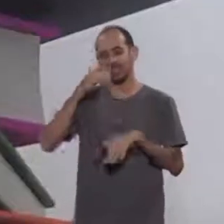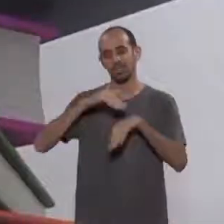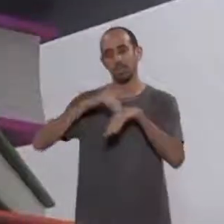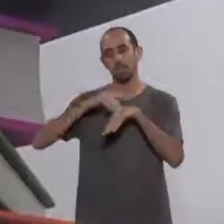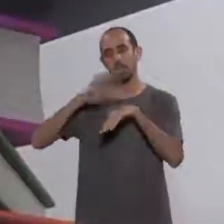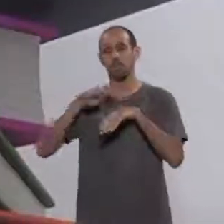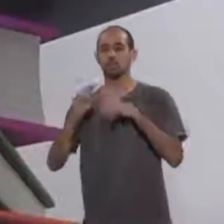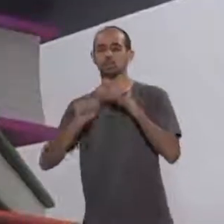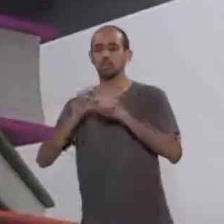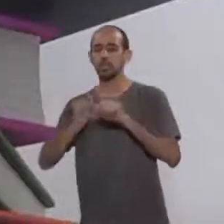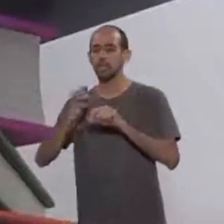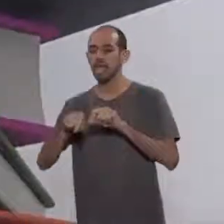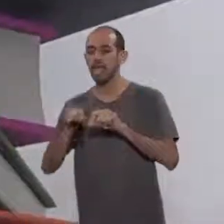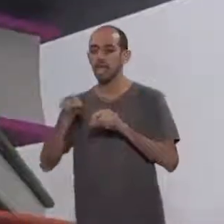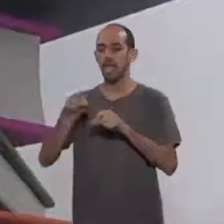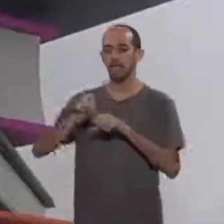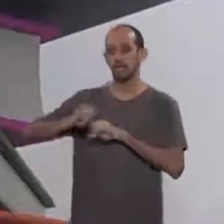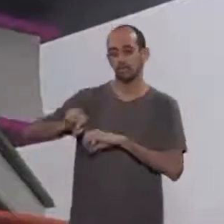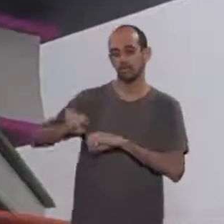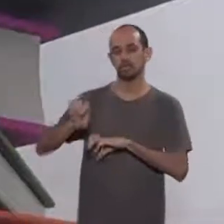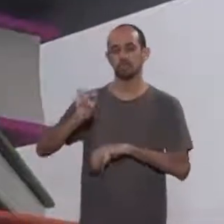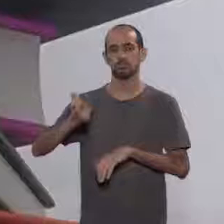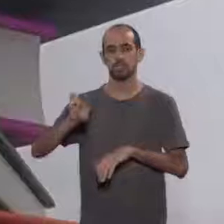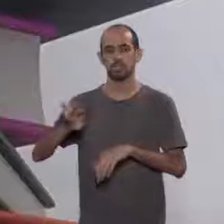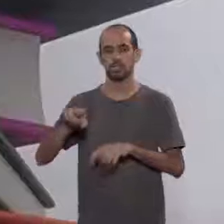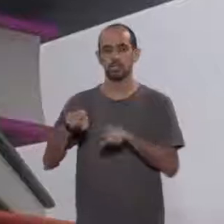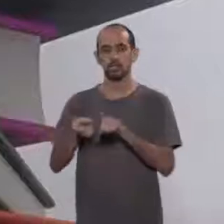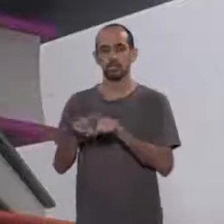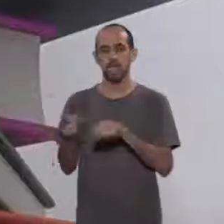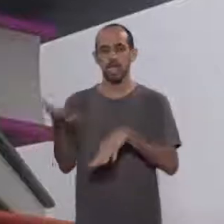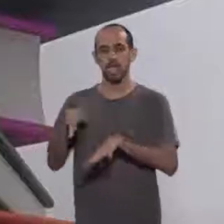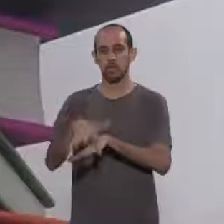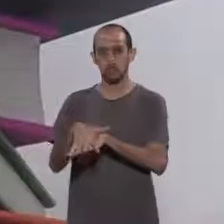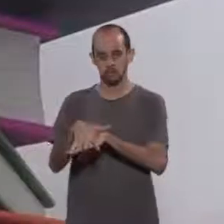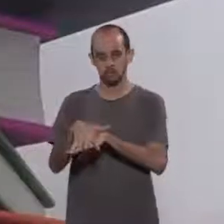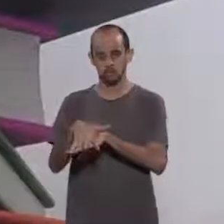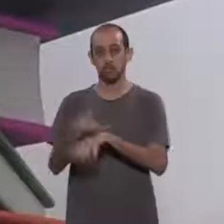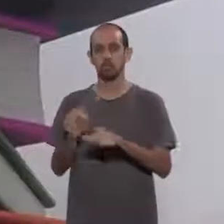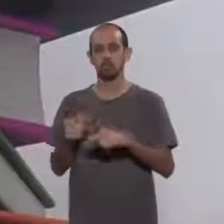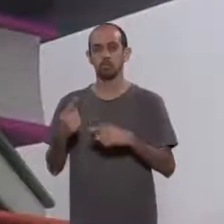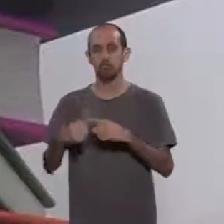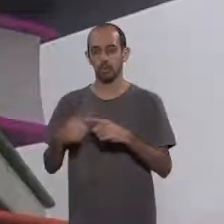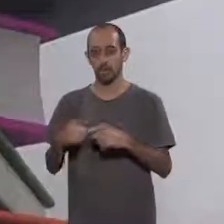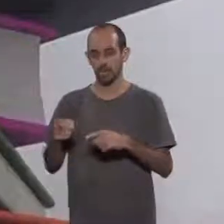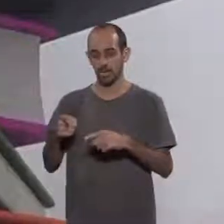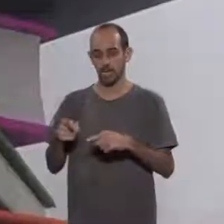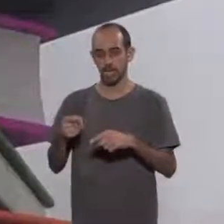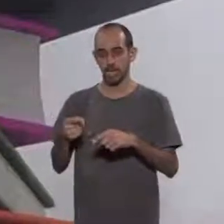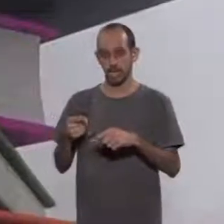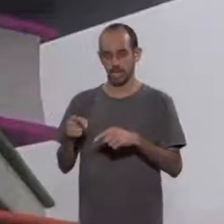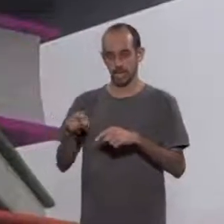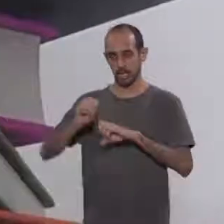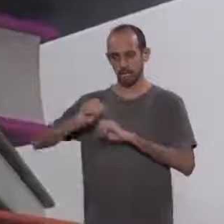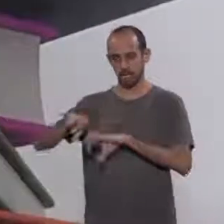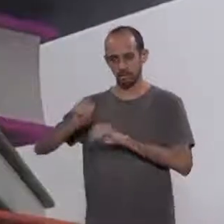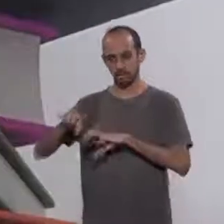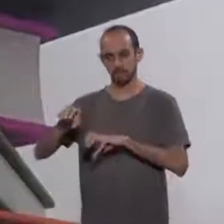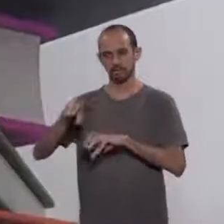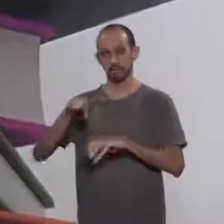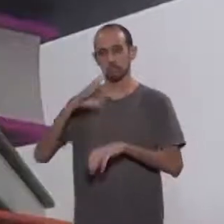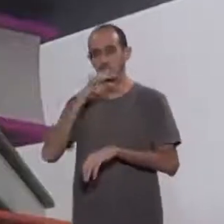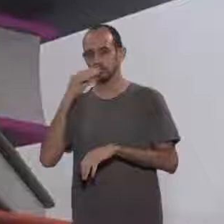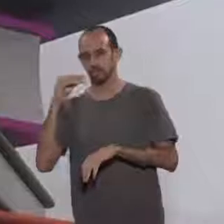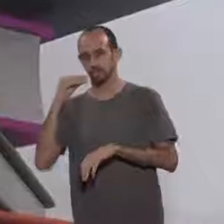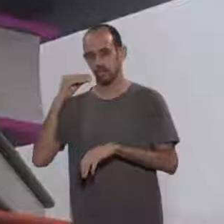do que é a educação especial e esse processo de inclusão. Certo. Então, pode-se perceber que na educação de jovens e adultos, eles